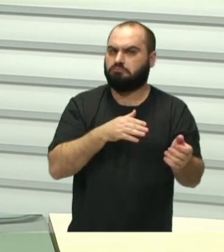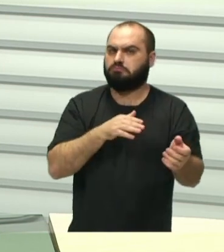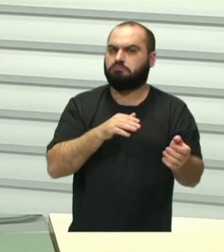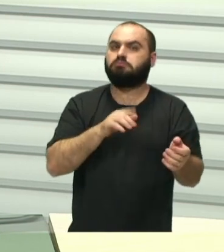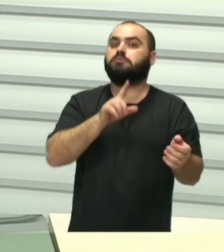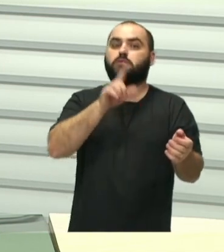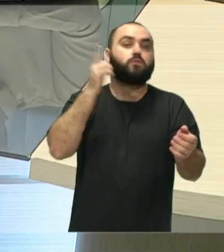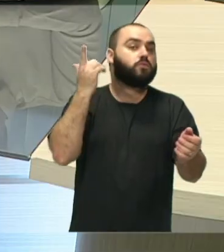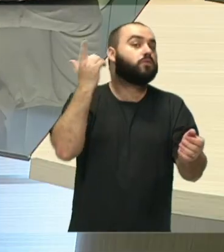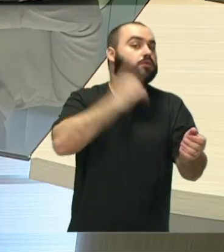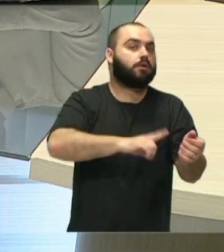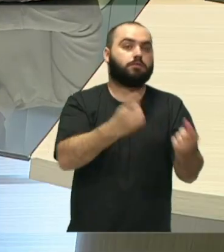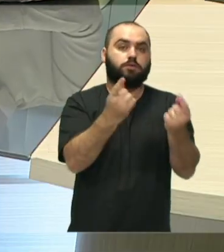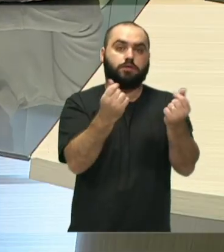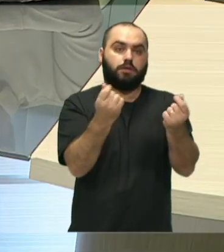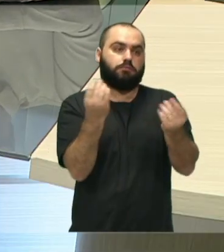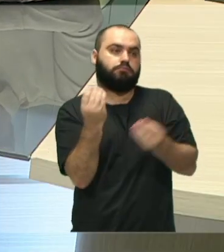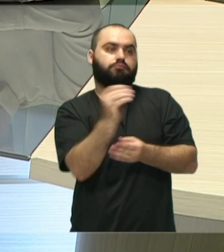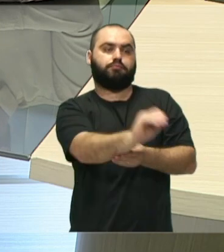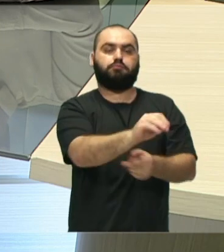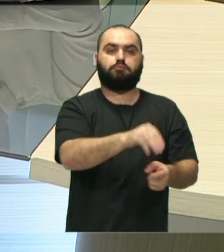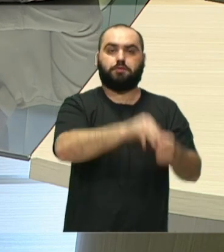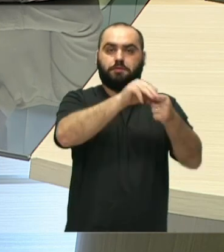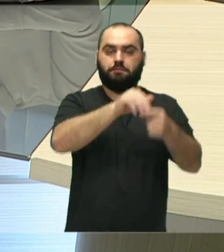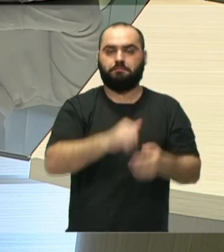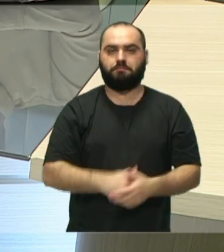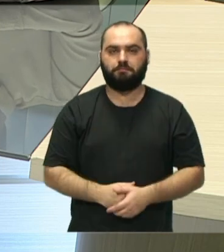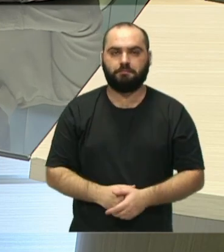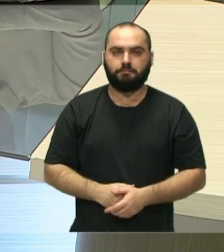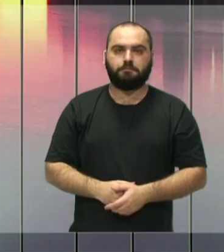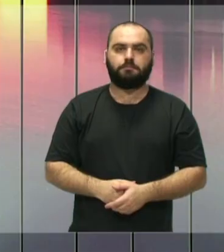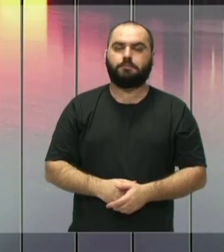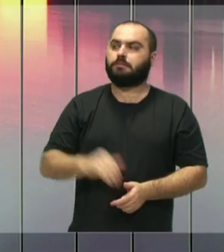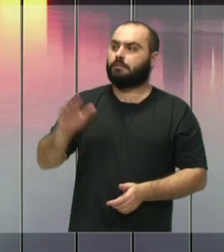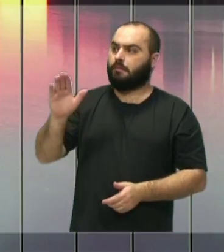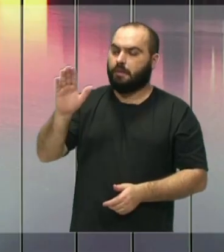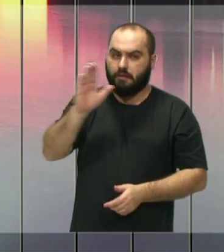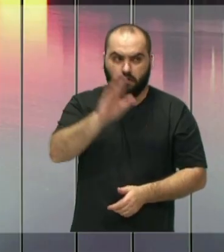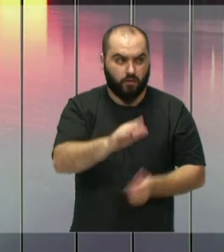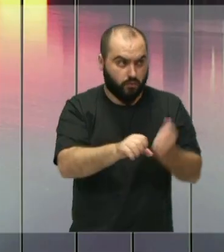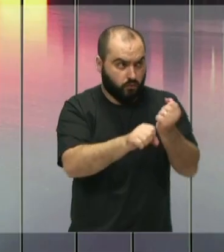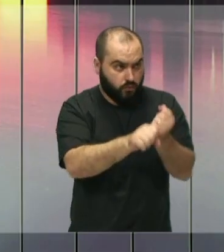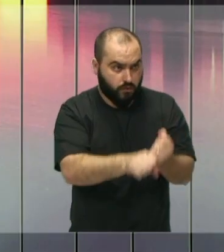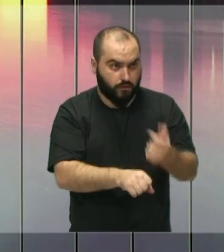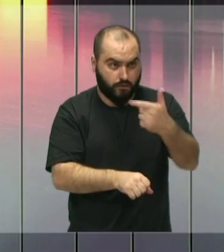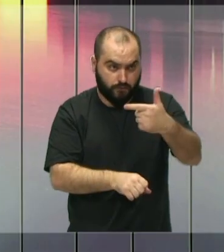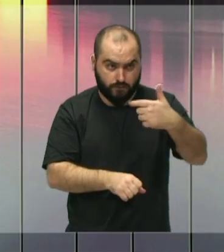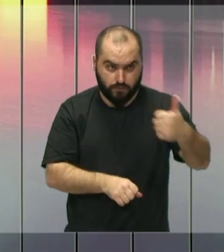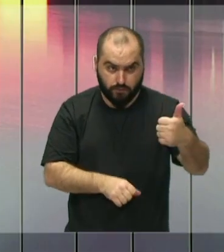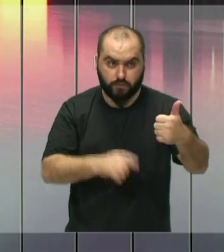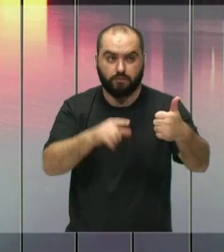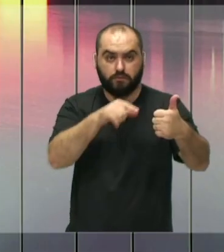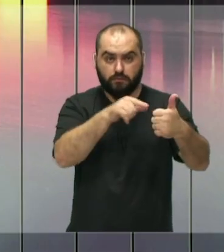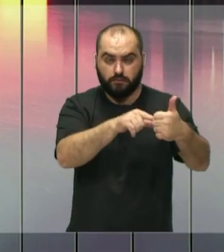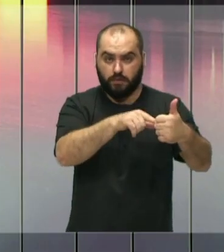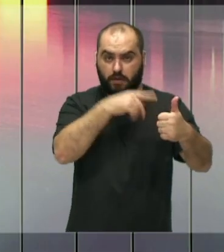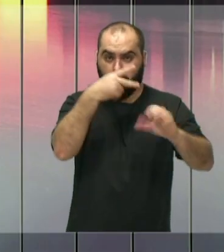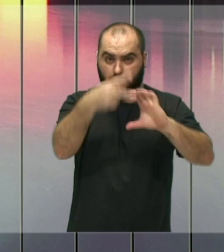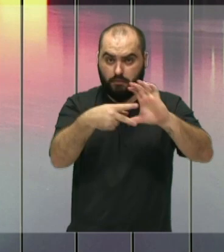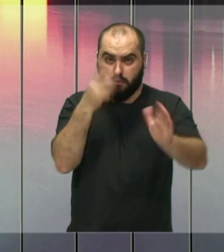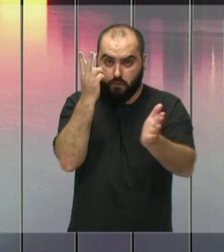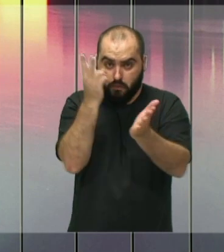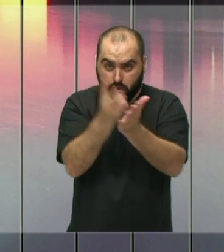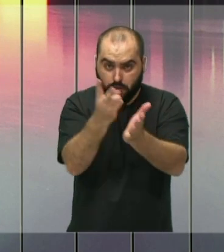recursos do nosso município Presidente 2021 a câmera também deu continuidade ao processo de consolidação das leis